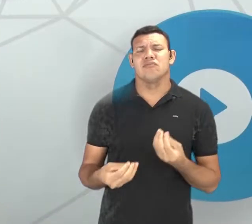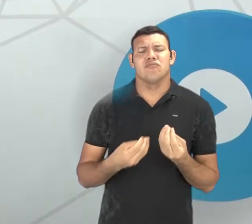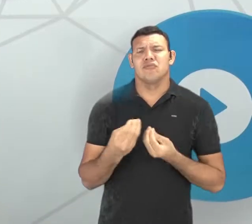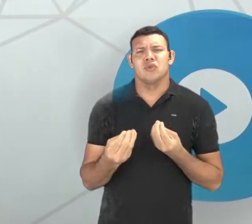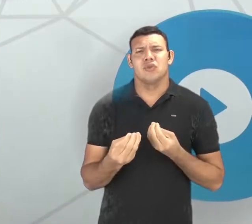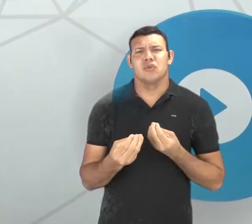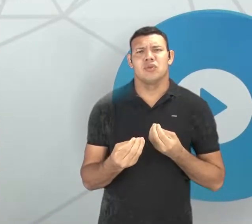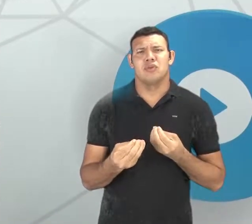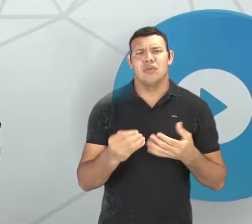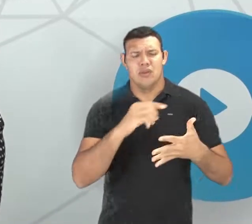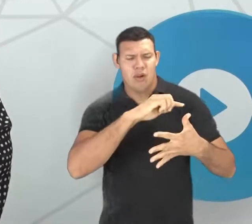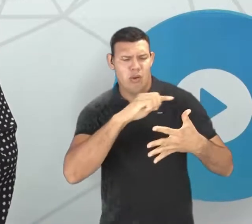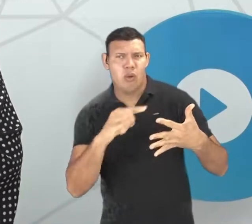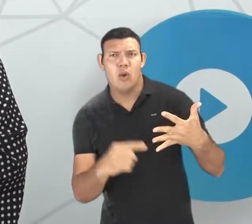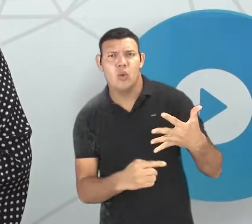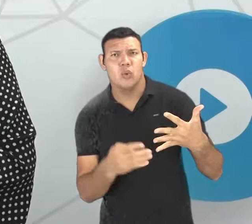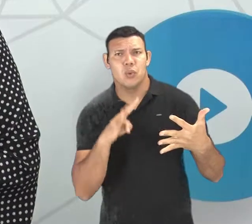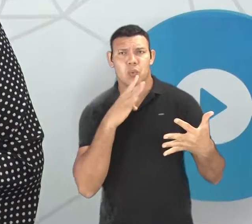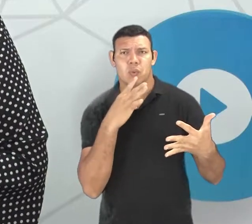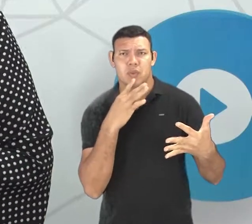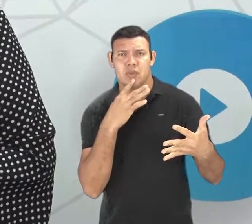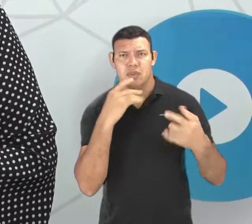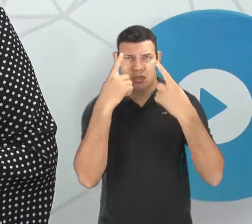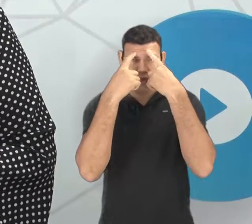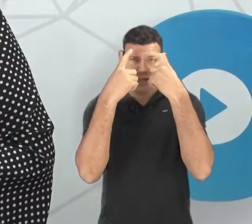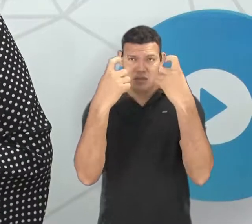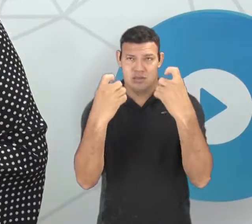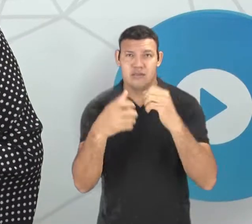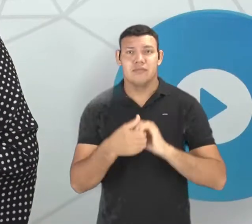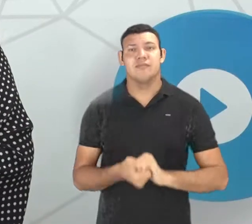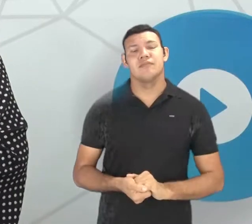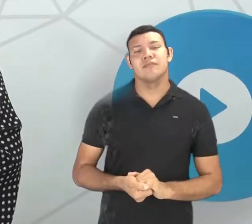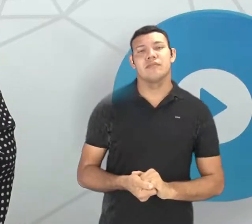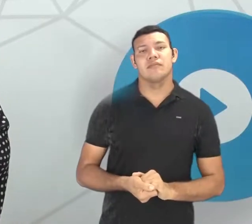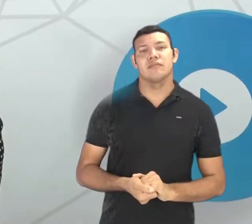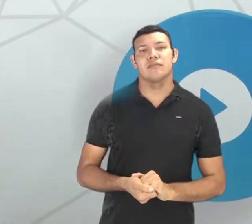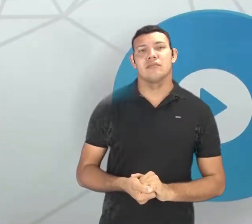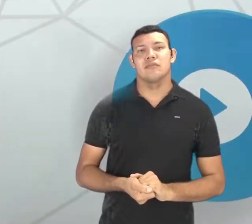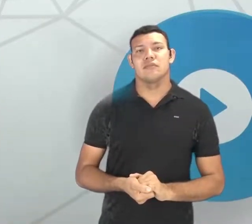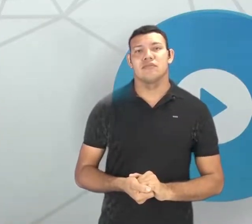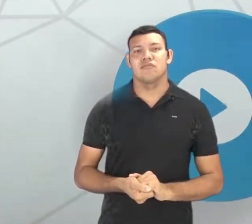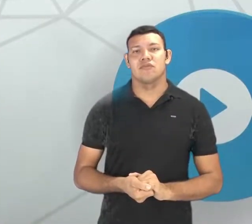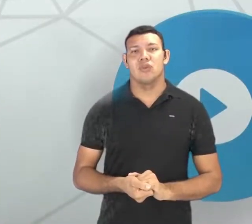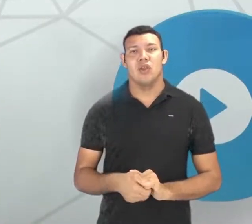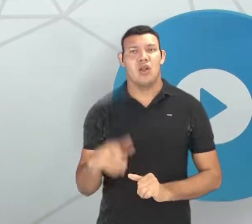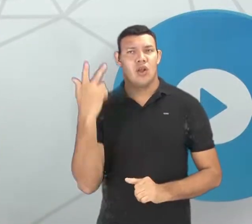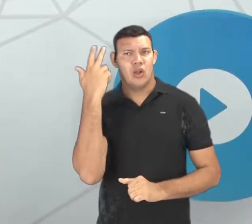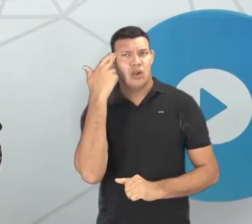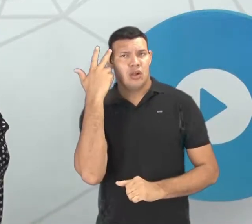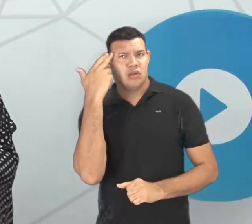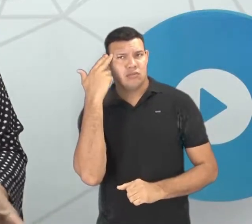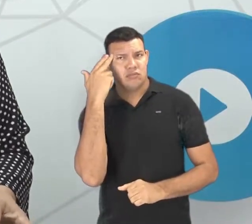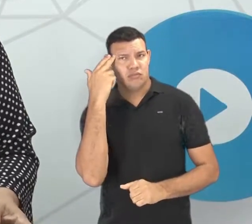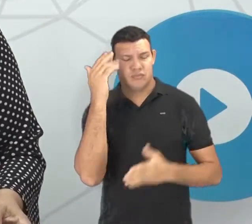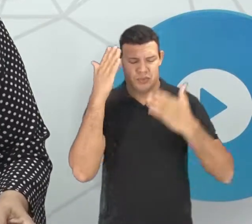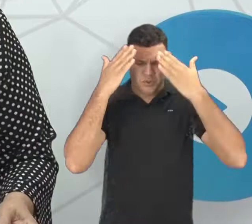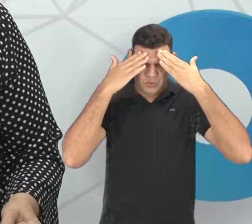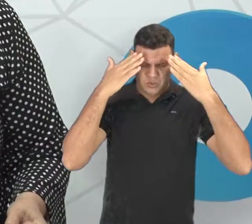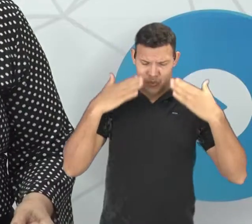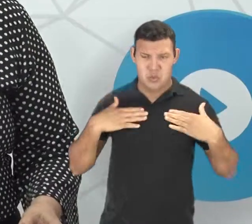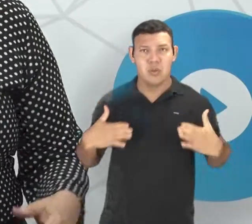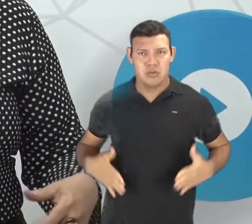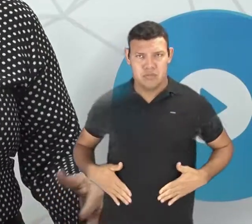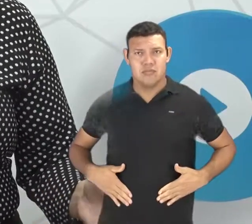de violência doméstica e familiar que nós conhecemos? Conhecemos a mais comum, que é a violência